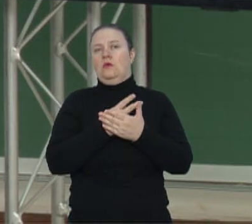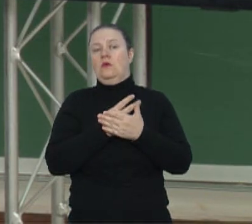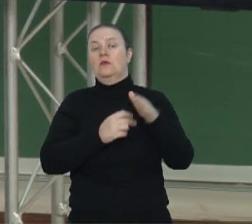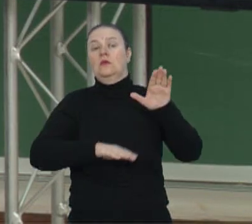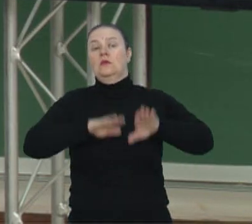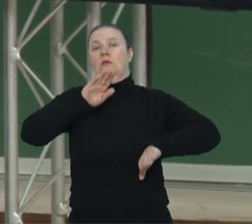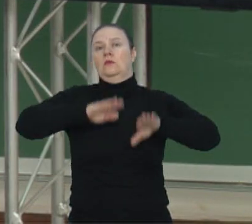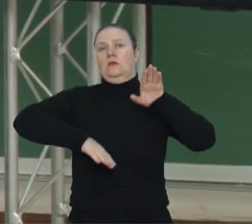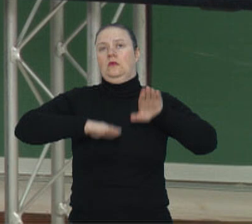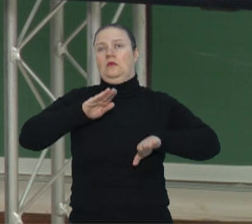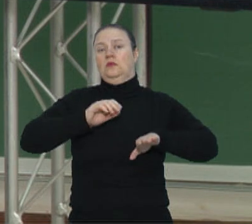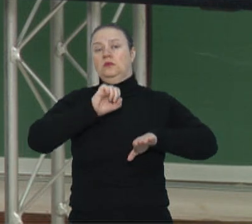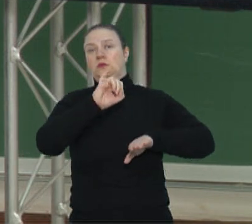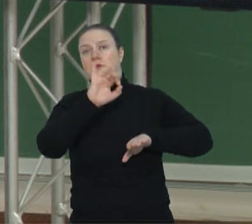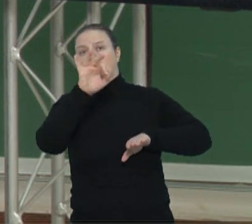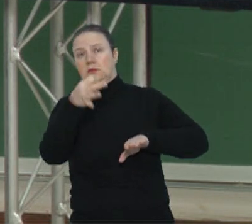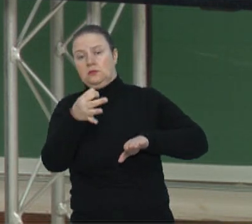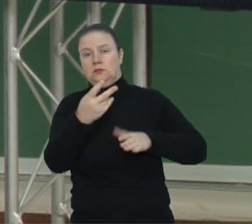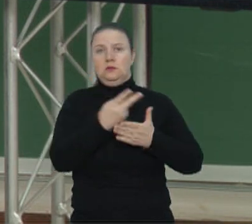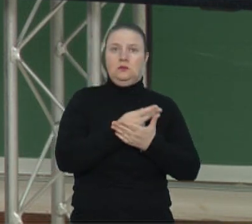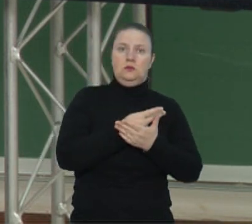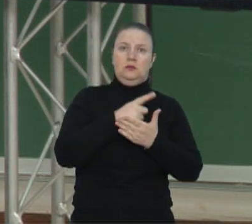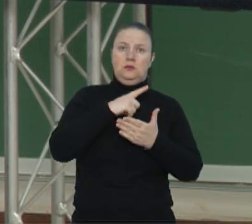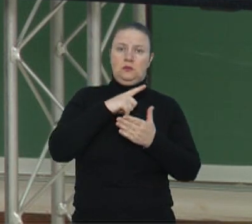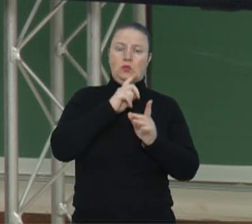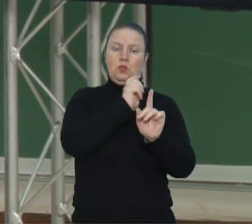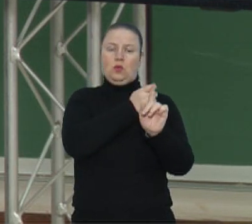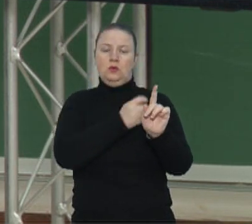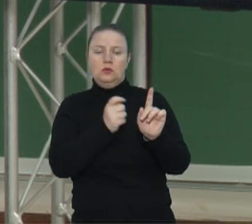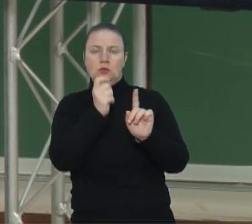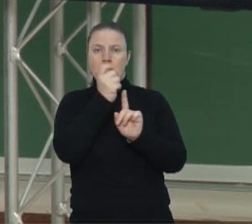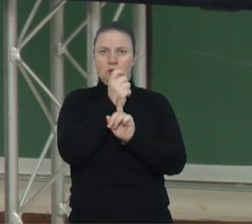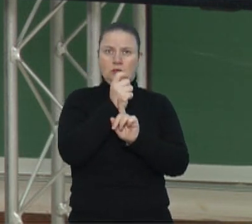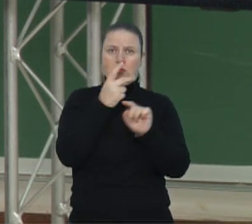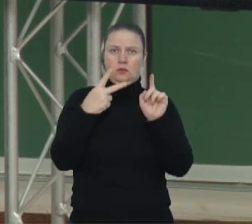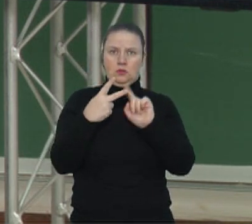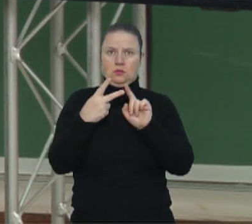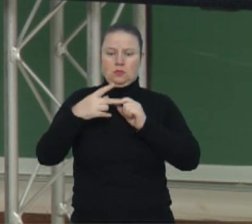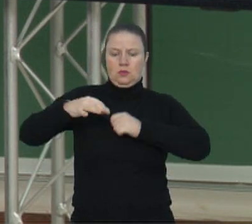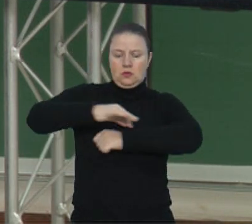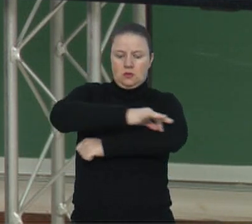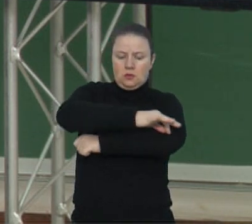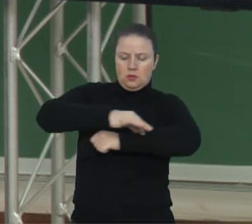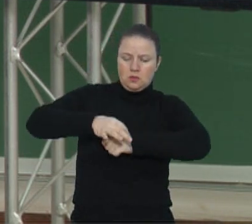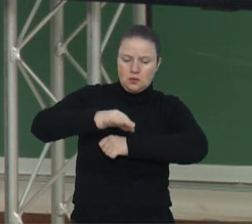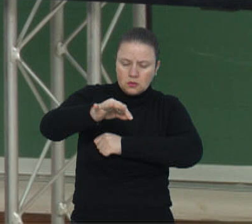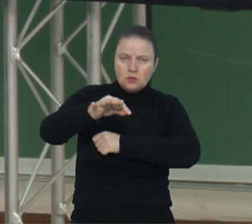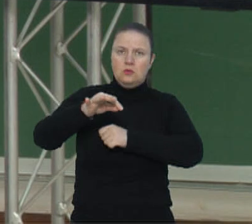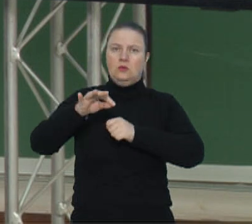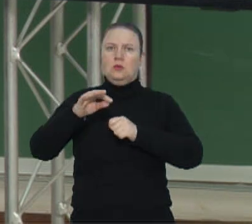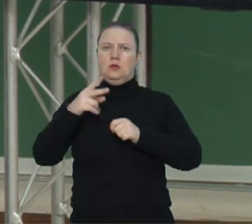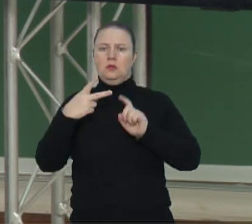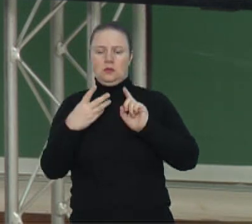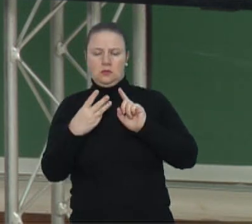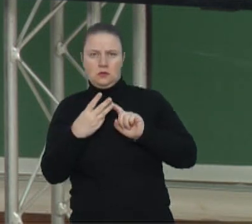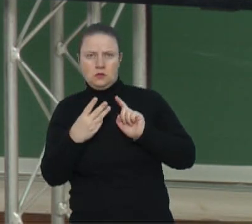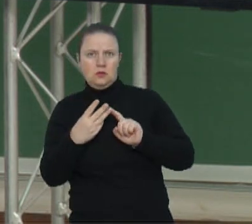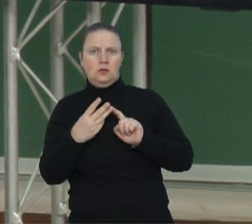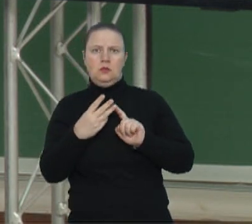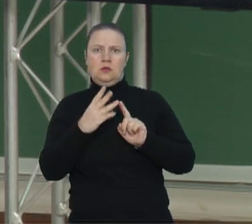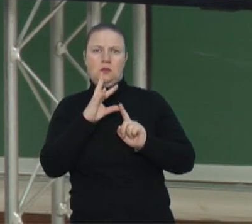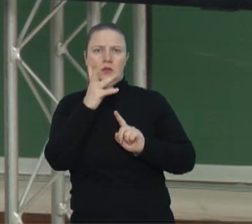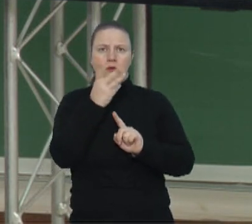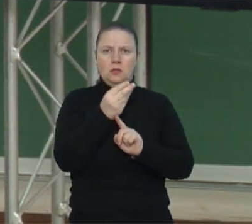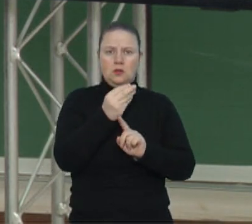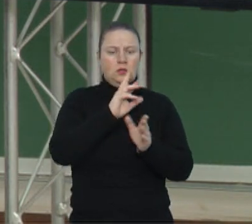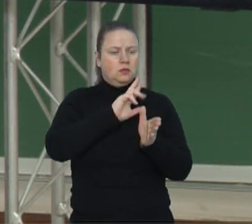tenho a escultura, tenho a arquitetura. Então, a assemblagem ela vai começar a questionar. Será que não dá para misturar essas linguagens? Vocês já